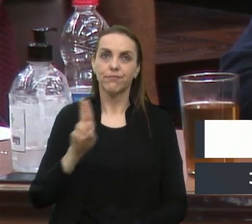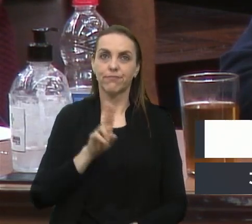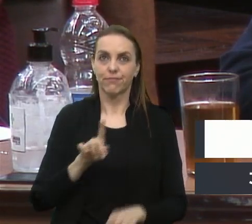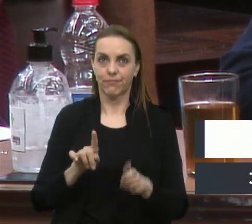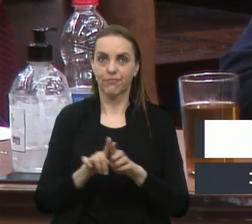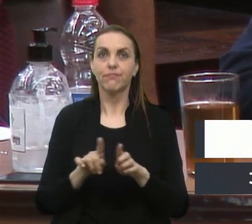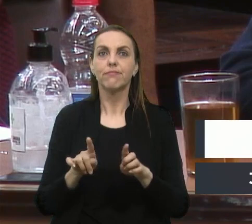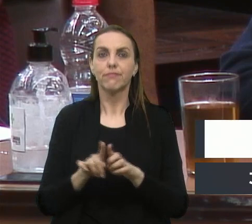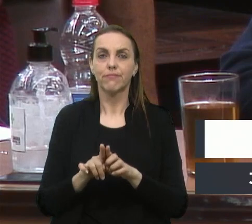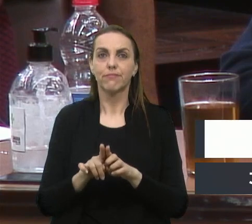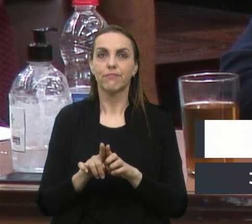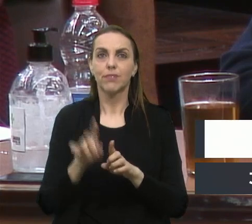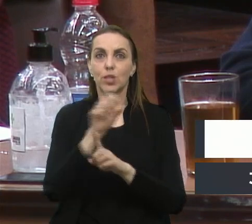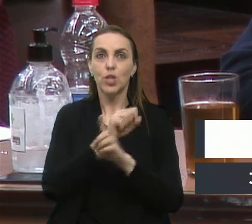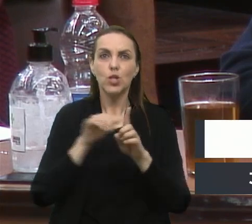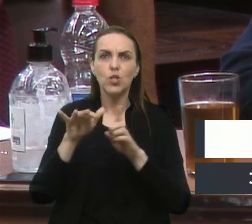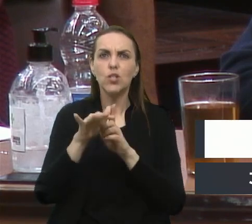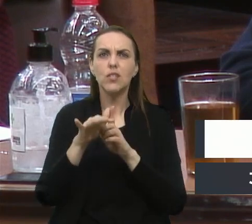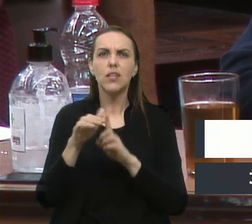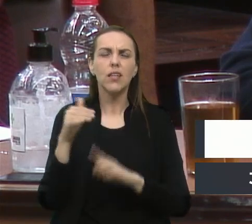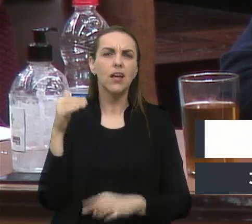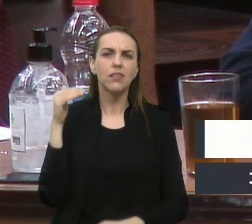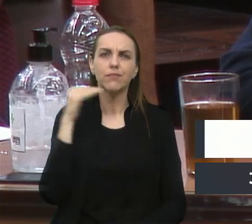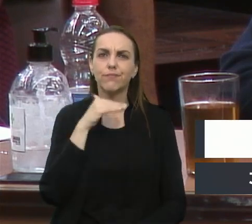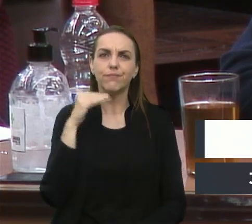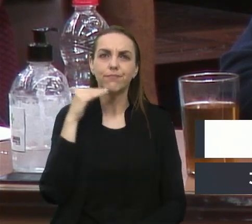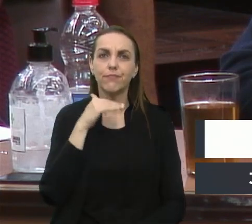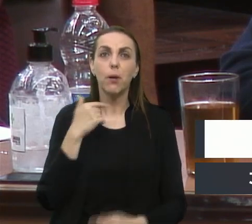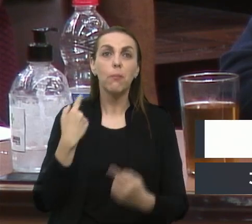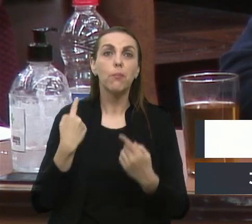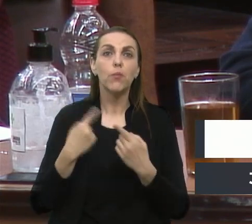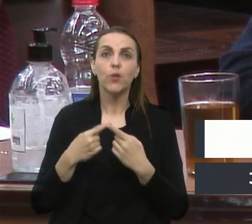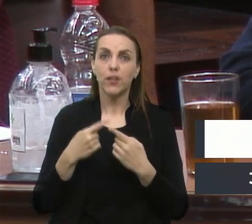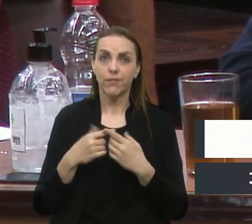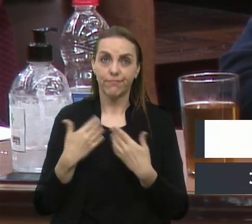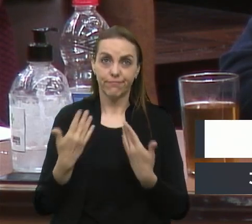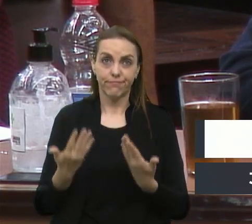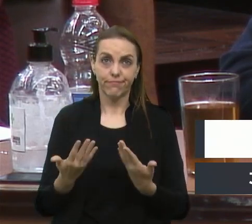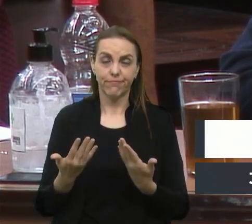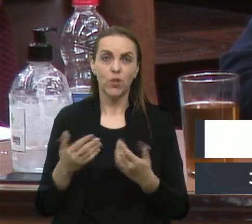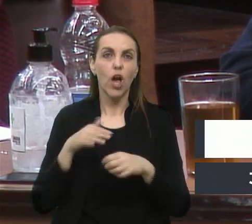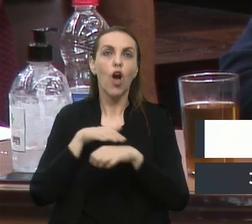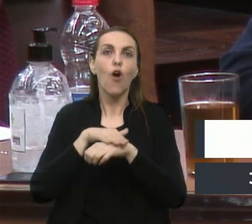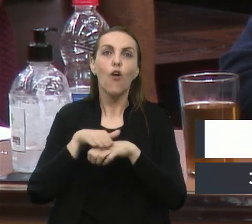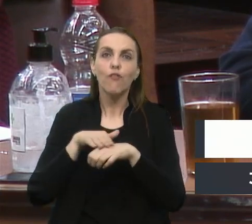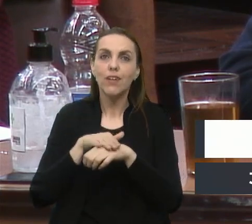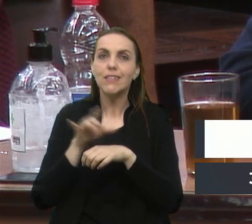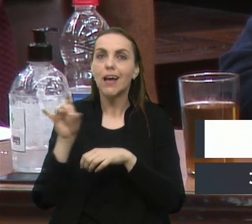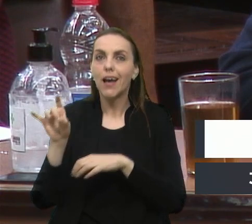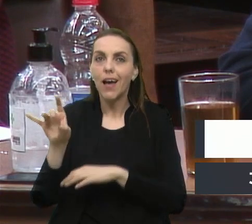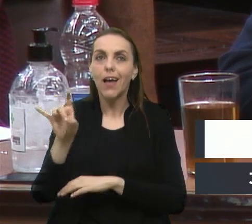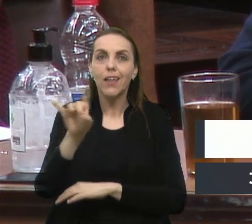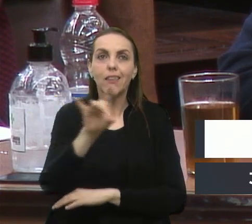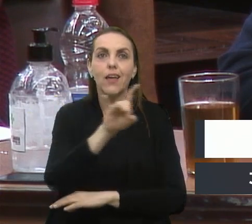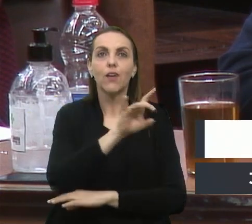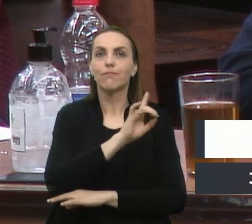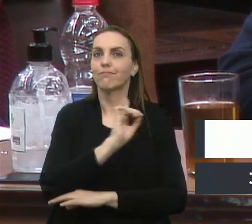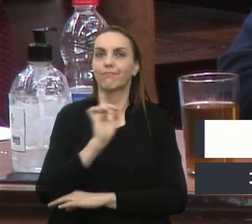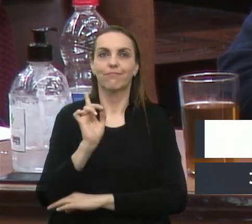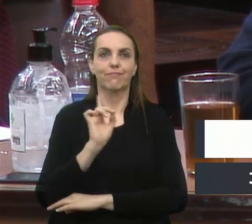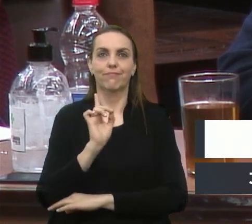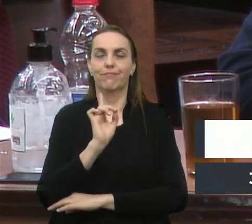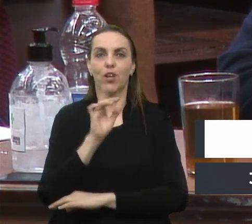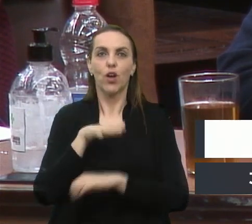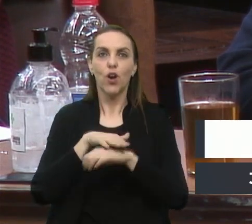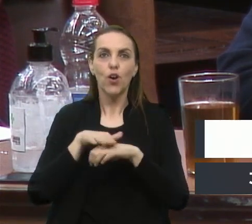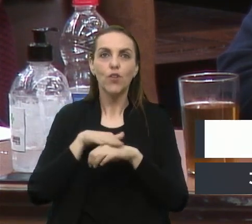que a sociedade falha? Então, vereador, não é questão de pegar e conversar com um e com outro, é conversar com a sociedade, a gente identificar onde estão esses